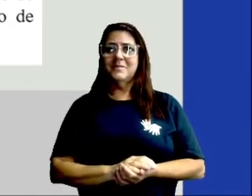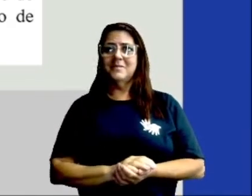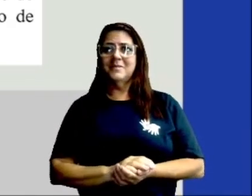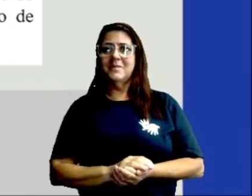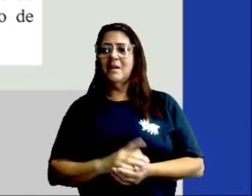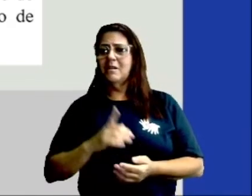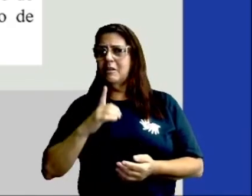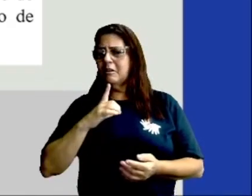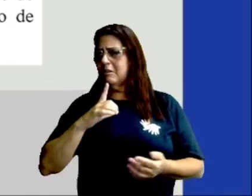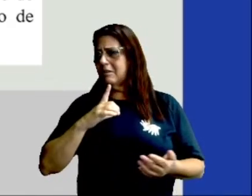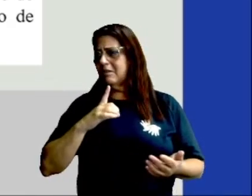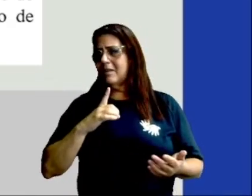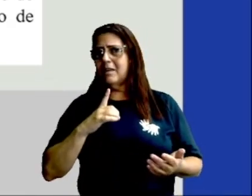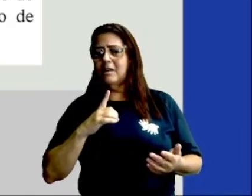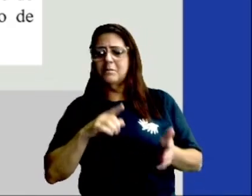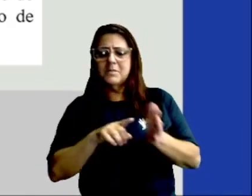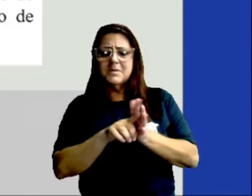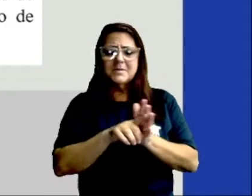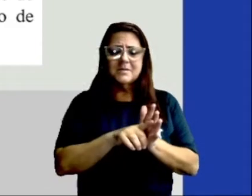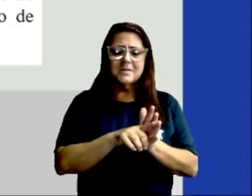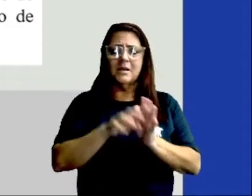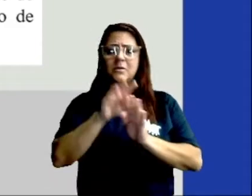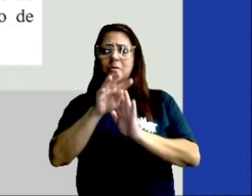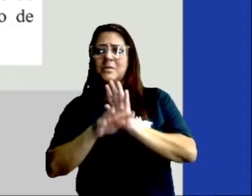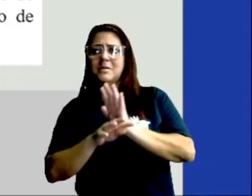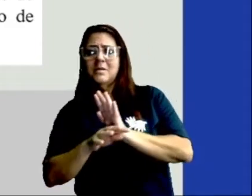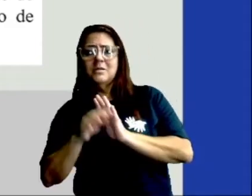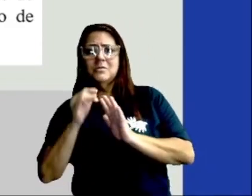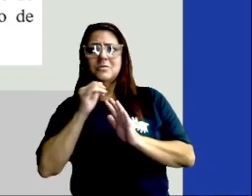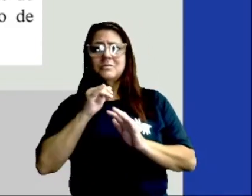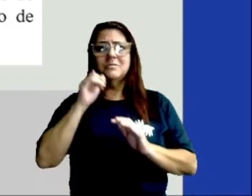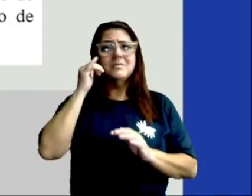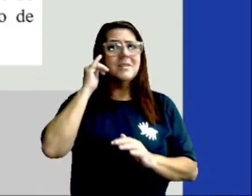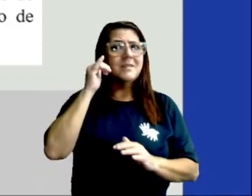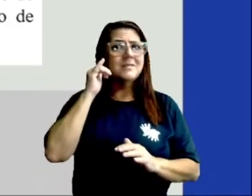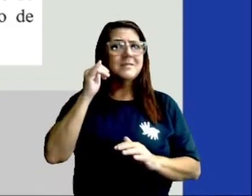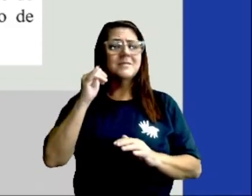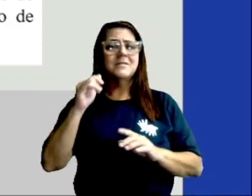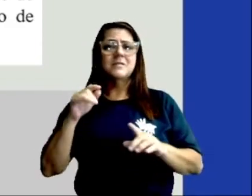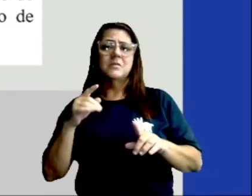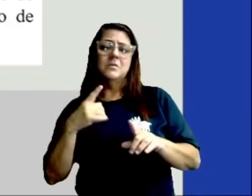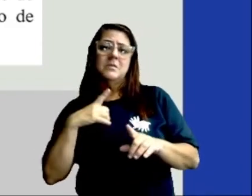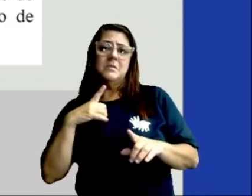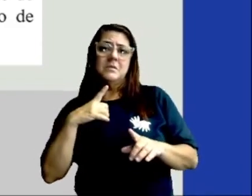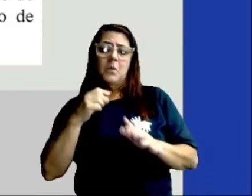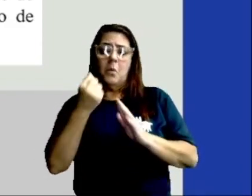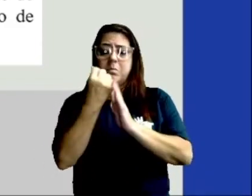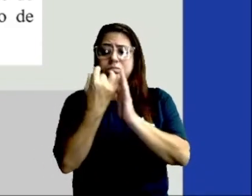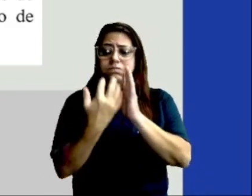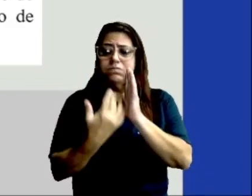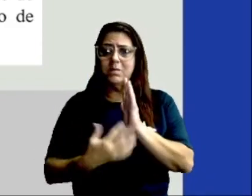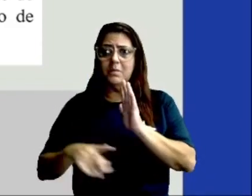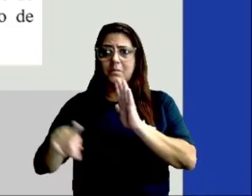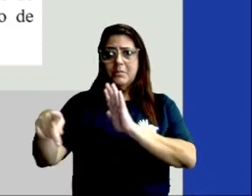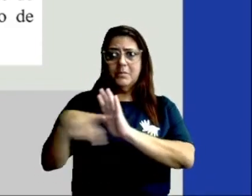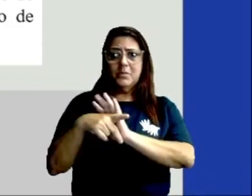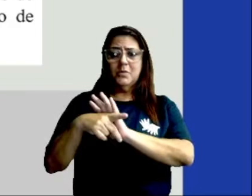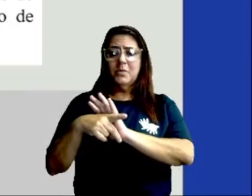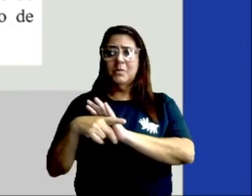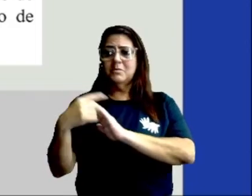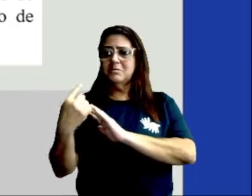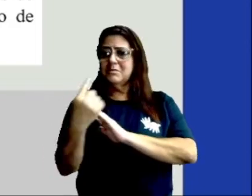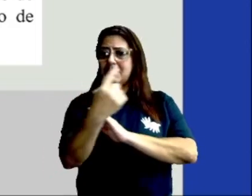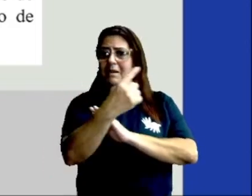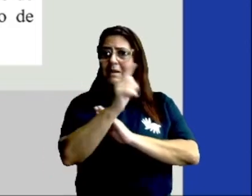com a habilidade, analisar em textos narrativos ficcionais as diferentes formas de composição próprias de cada